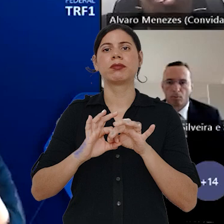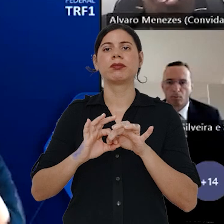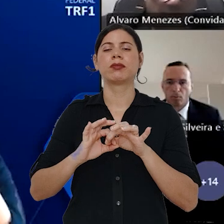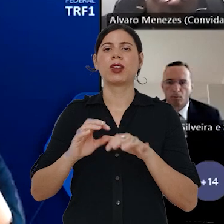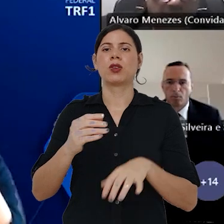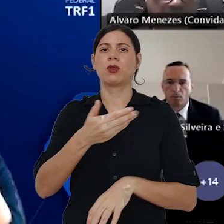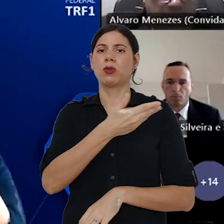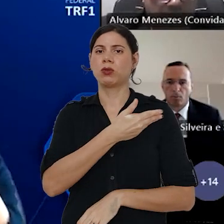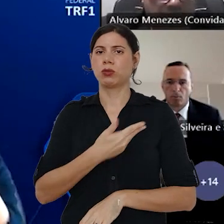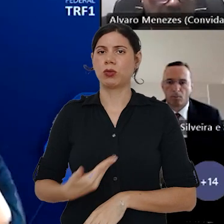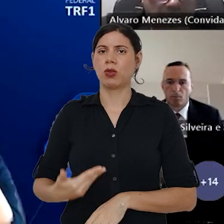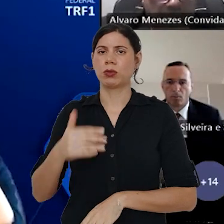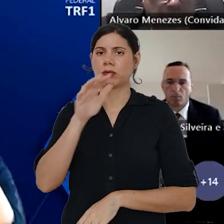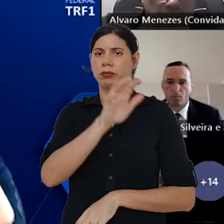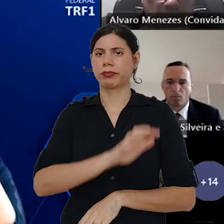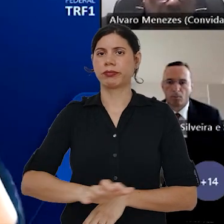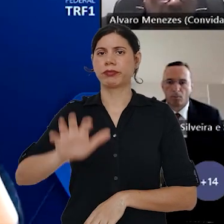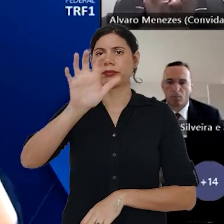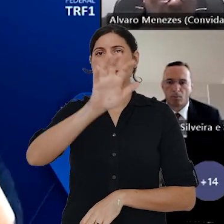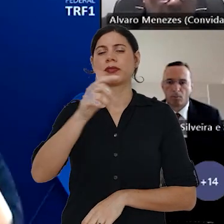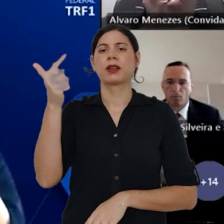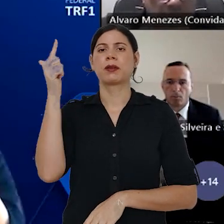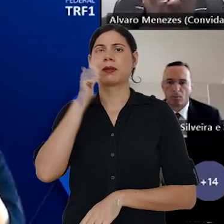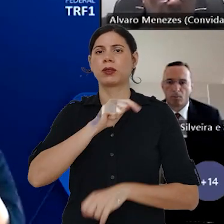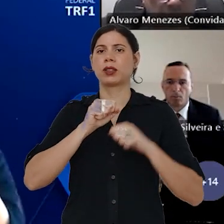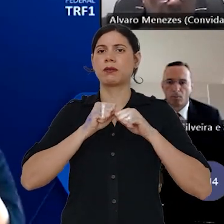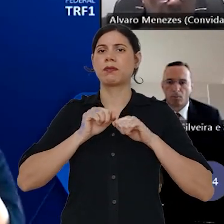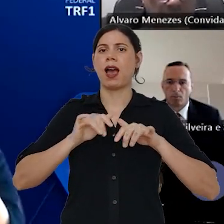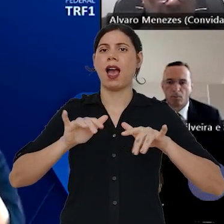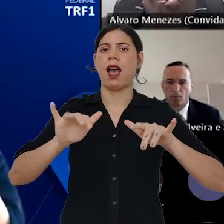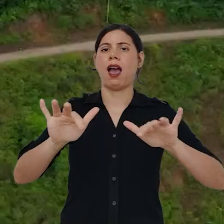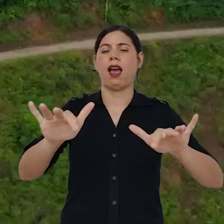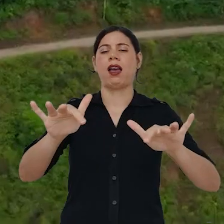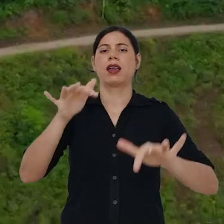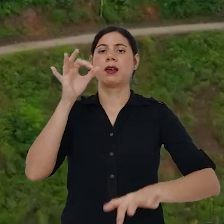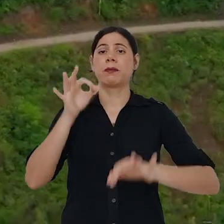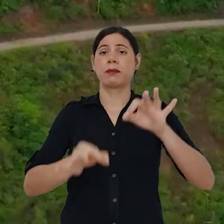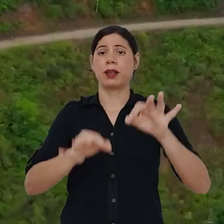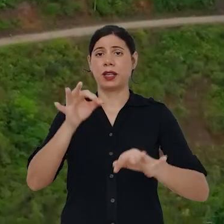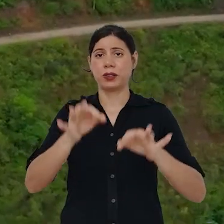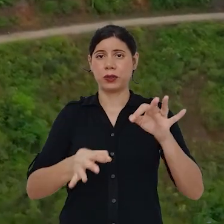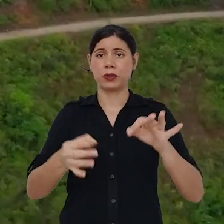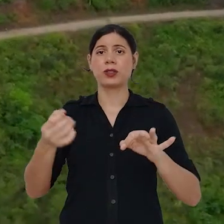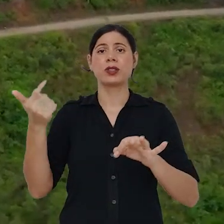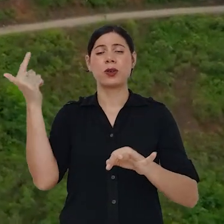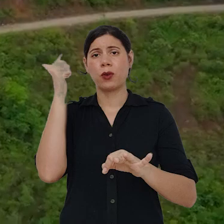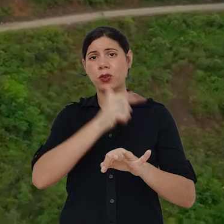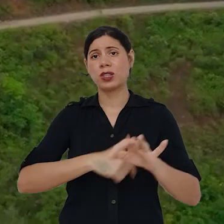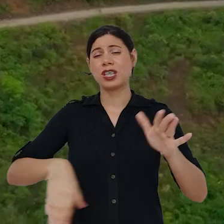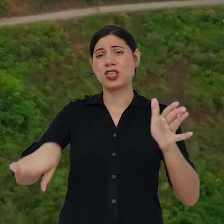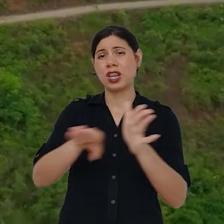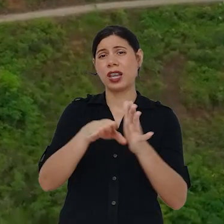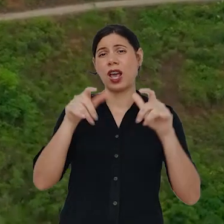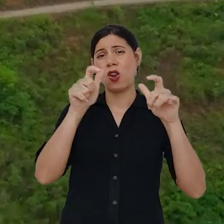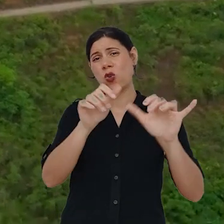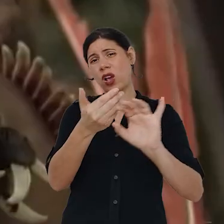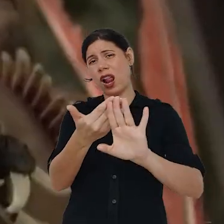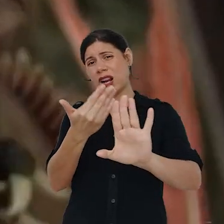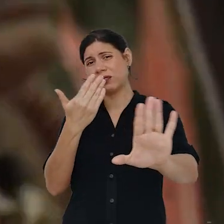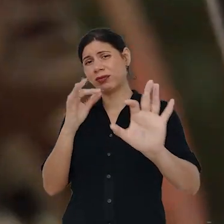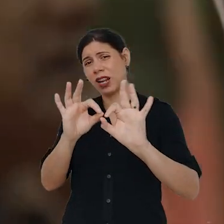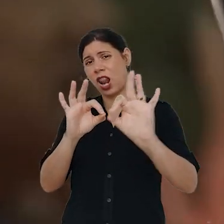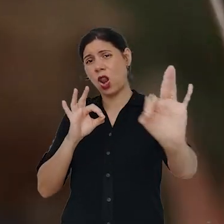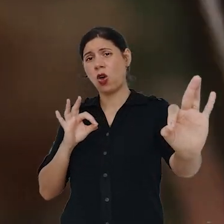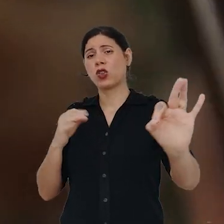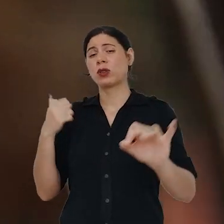agentes públicos de todas as esferas de poder para propagar a iniciativa e levar a justiça a lugares mais distantes, já